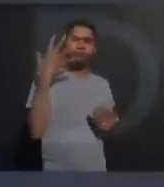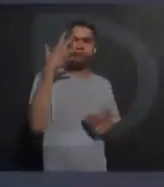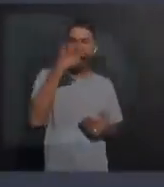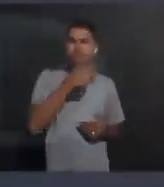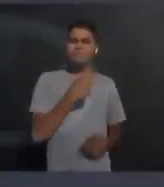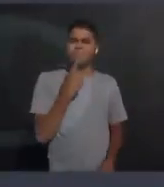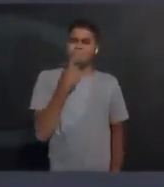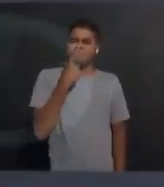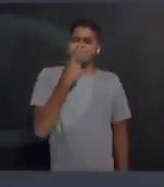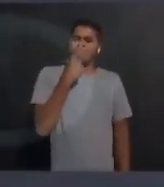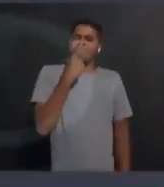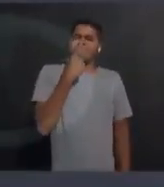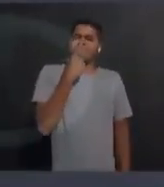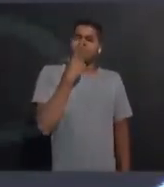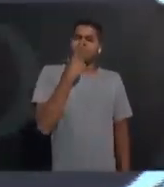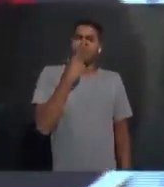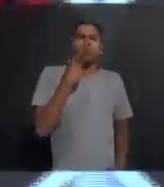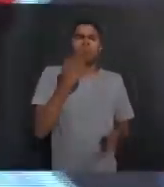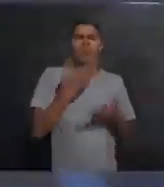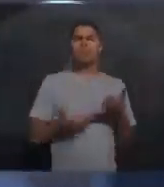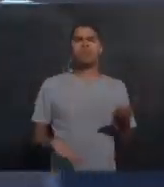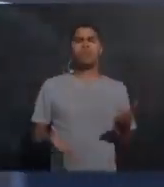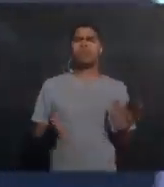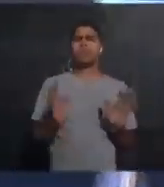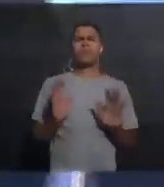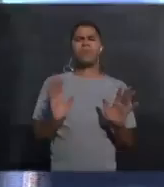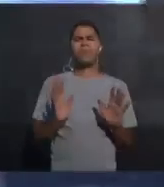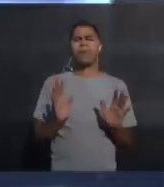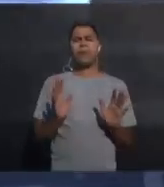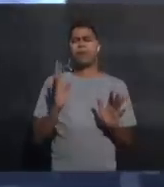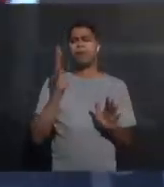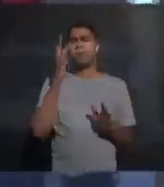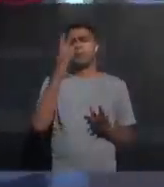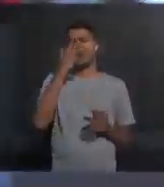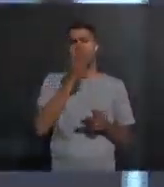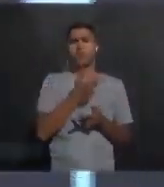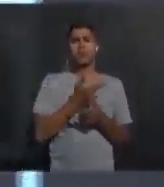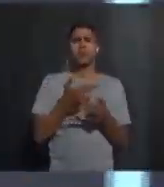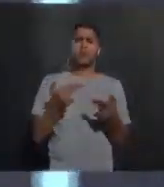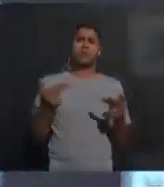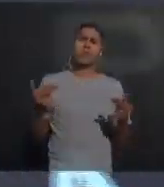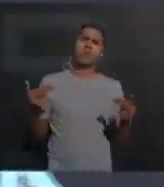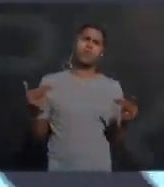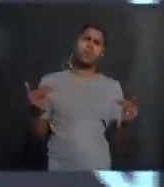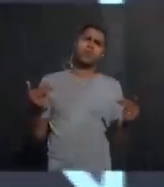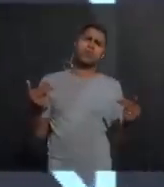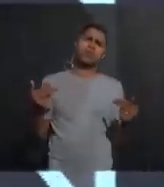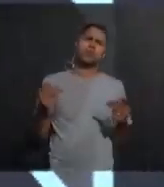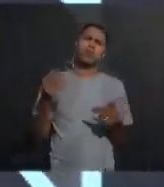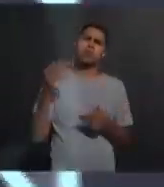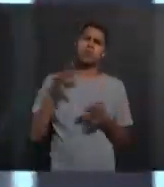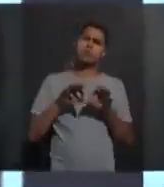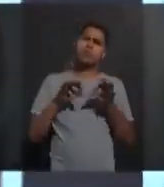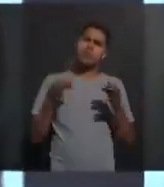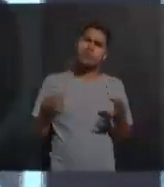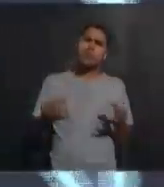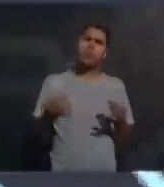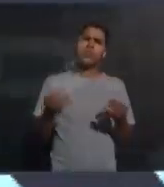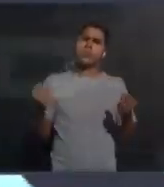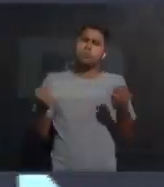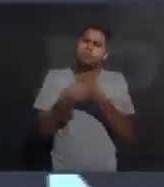a intimidade não perca isso na sua vida beleza das coisas simples há barulho valor às pessoas sorrir